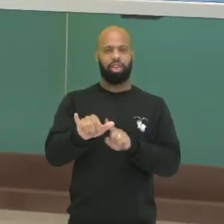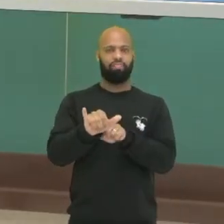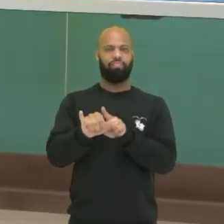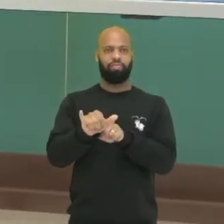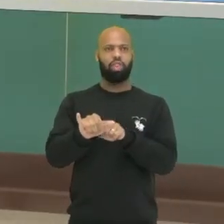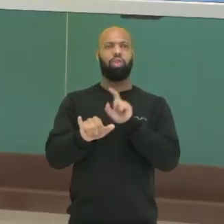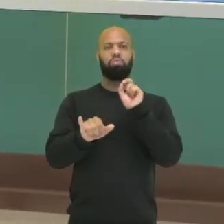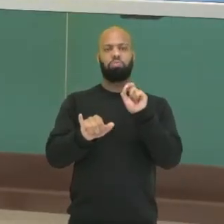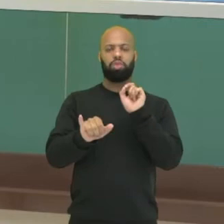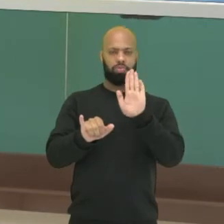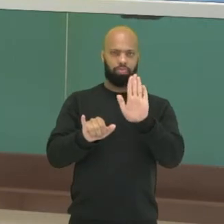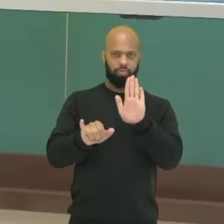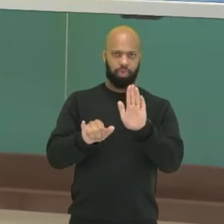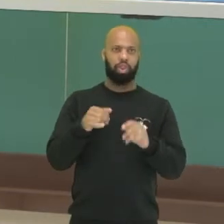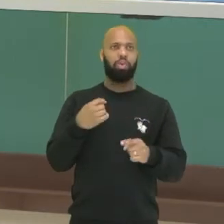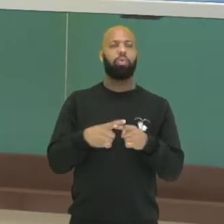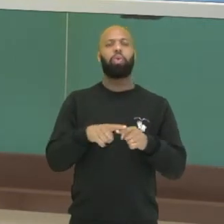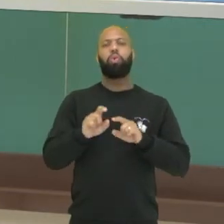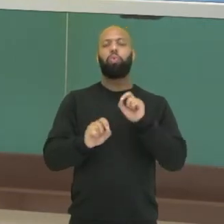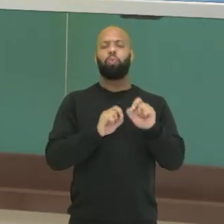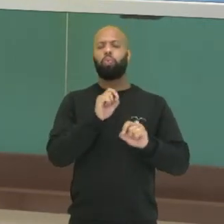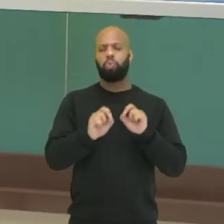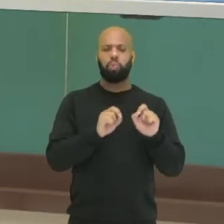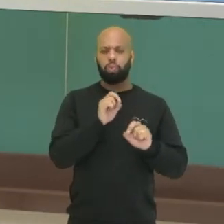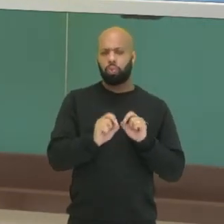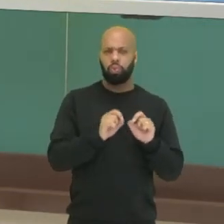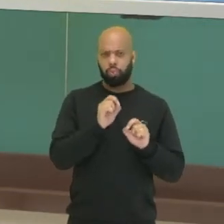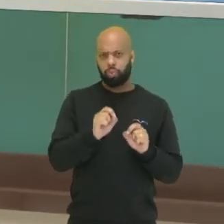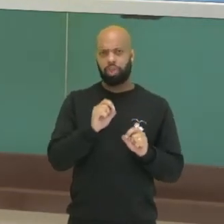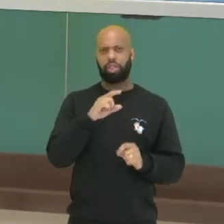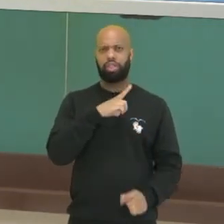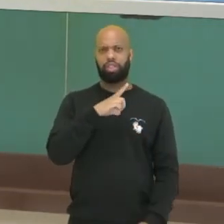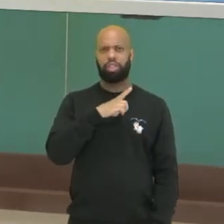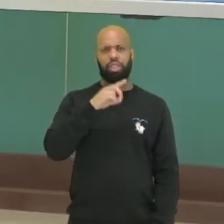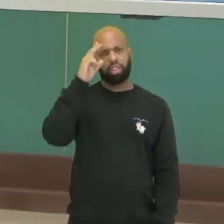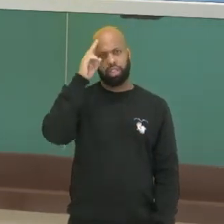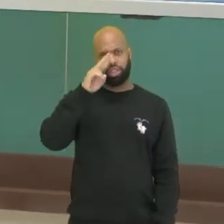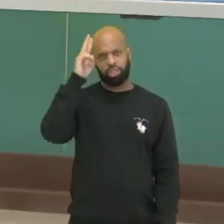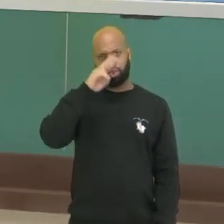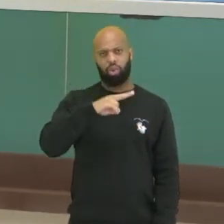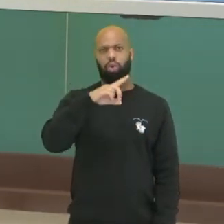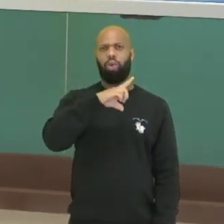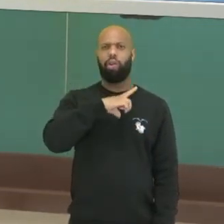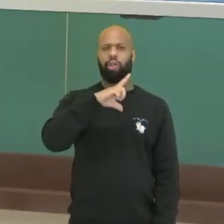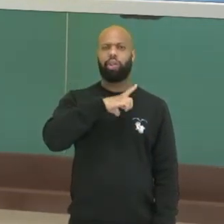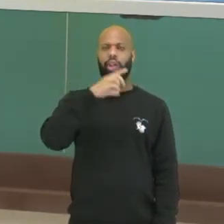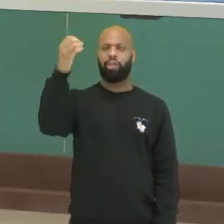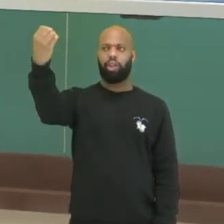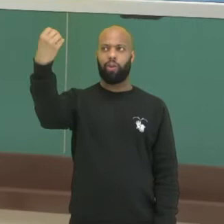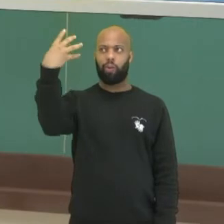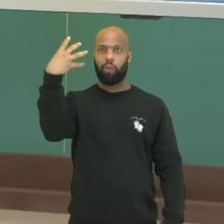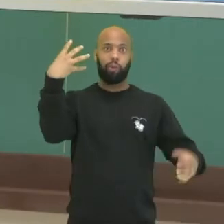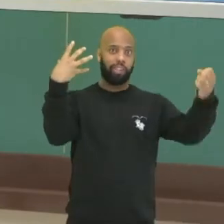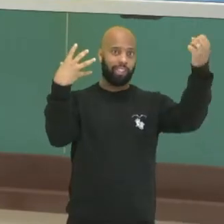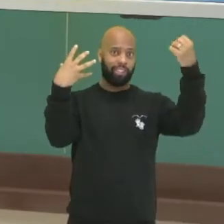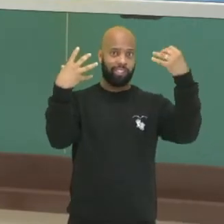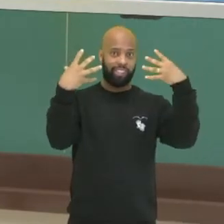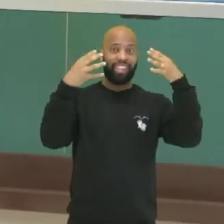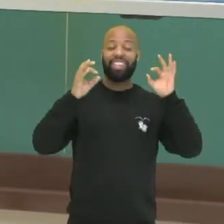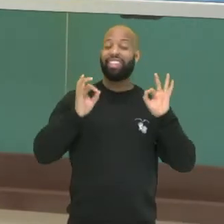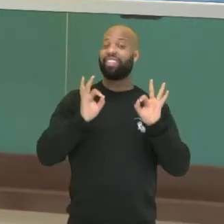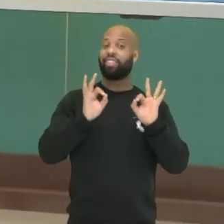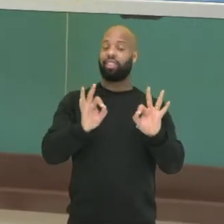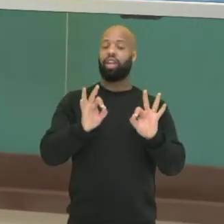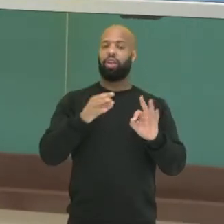uma belíssima iluminação contada no teatro? A iluminação, ela ludibria